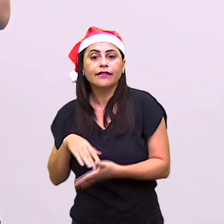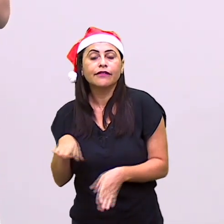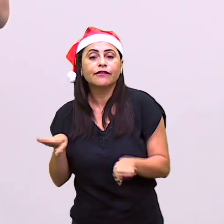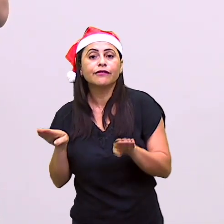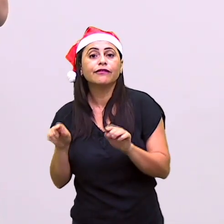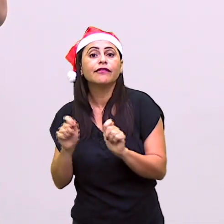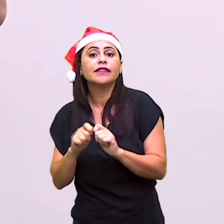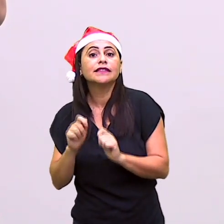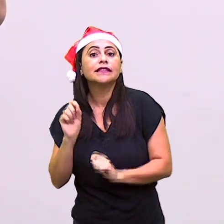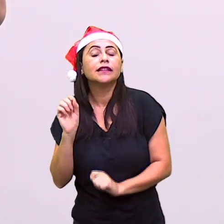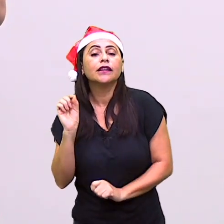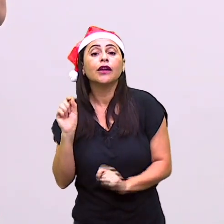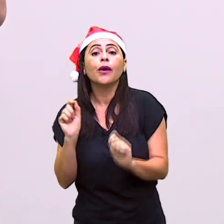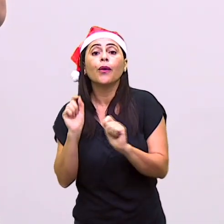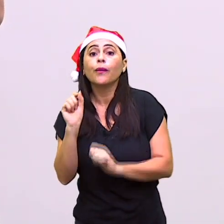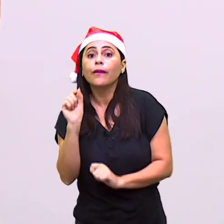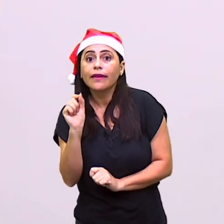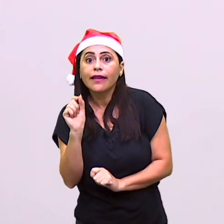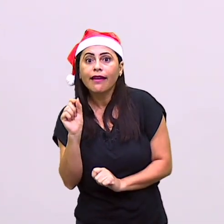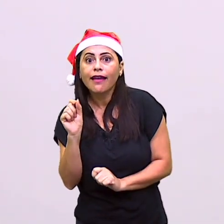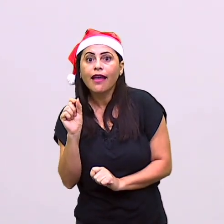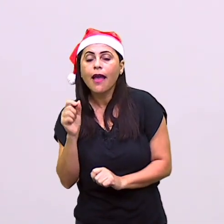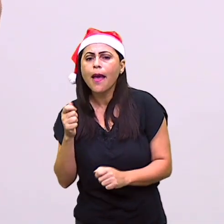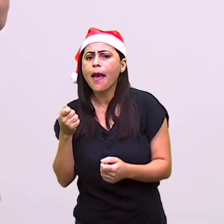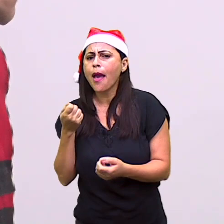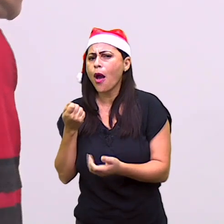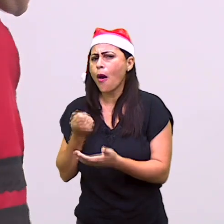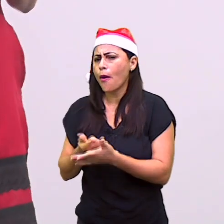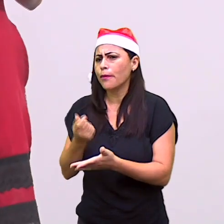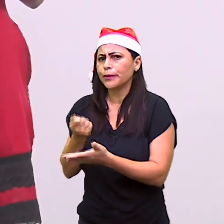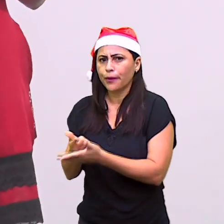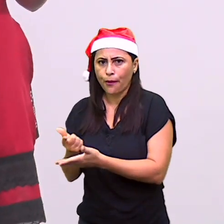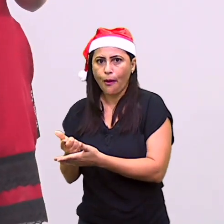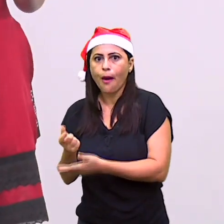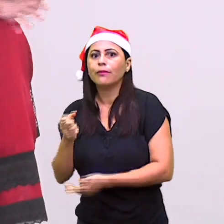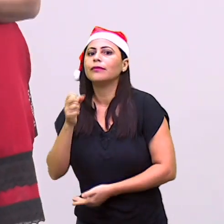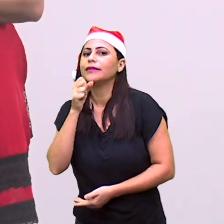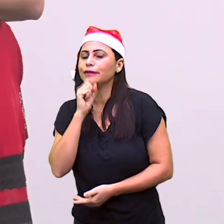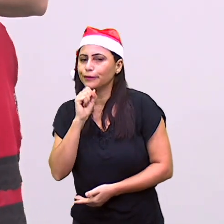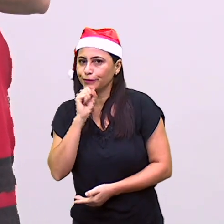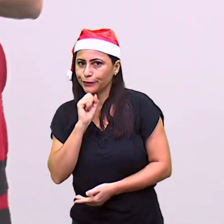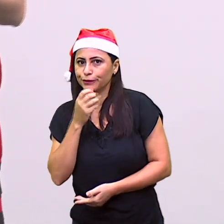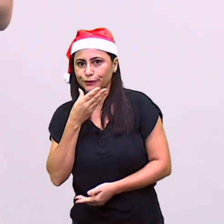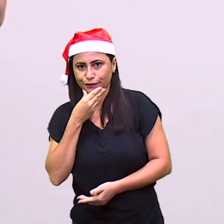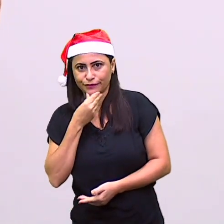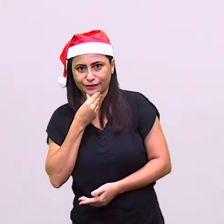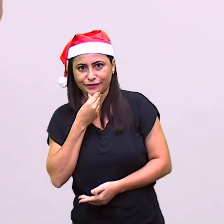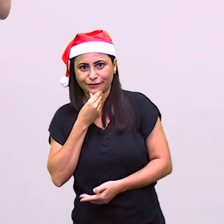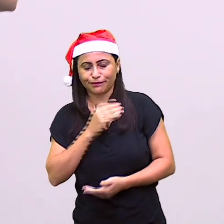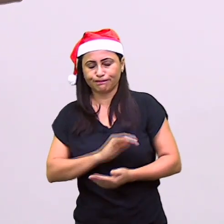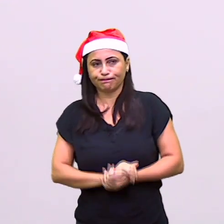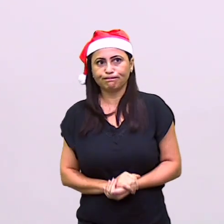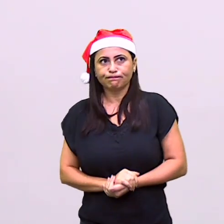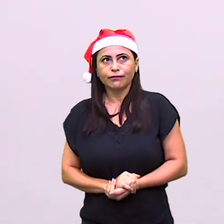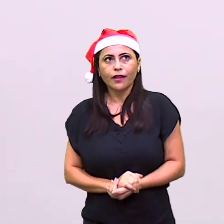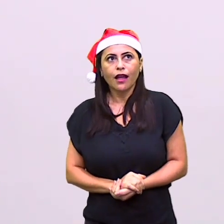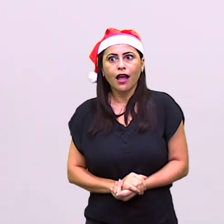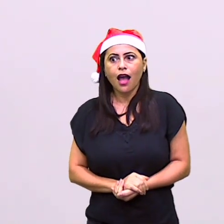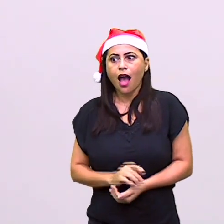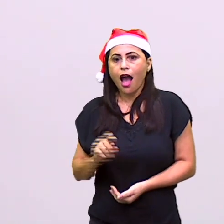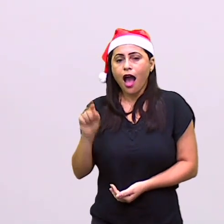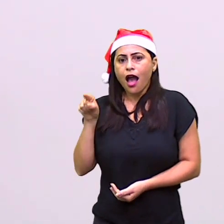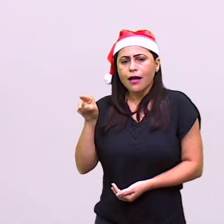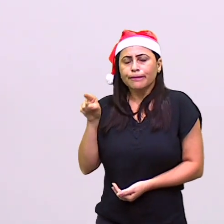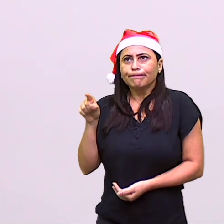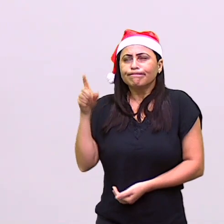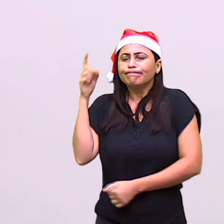compras para seu Nicolau. Certo dia, Beto estava pensando,